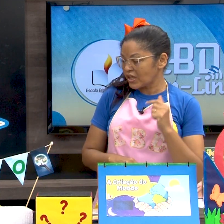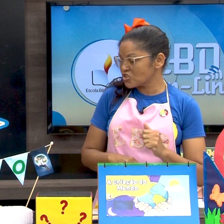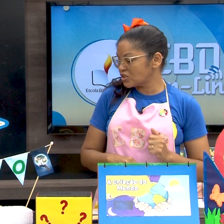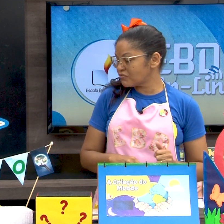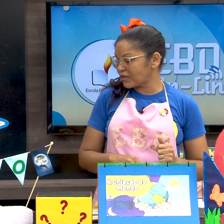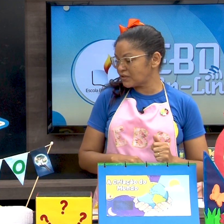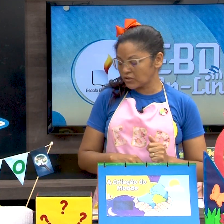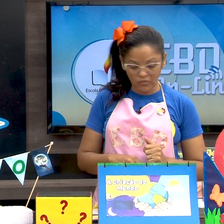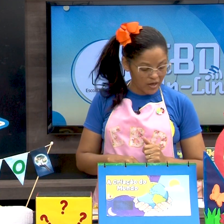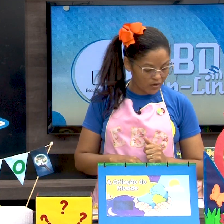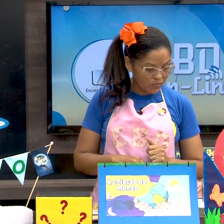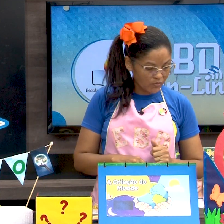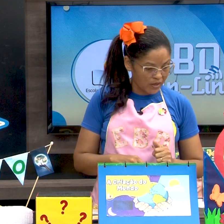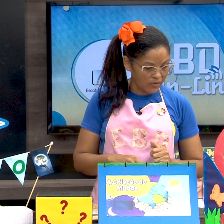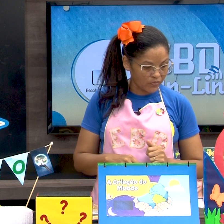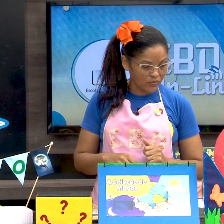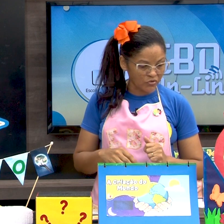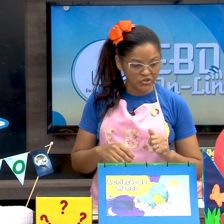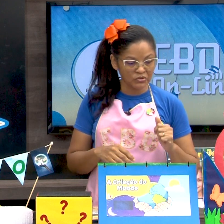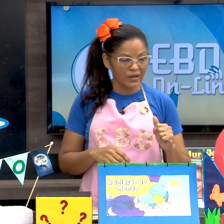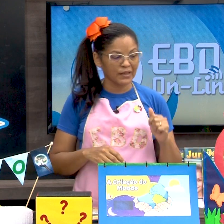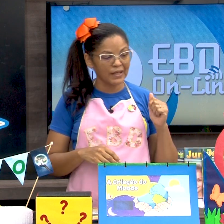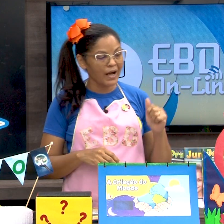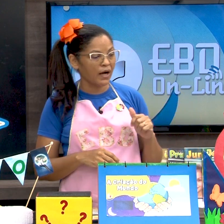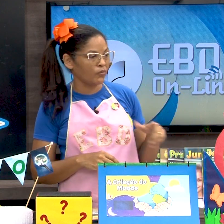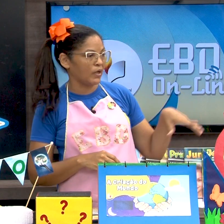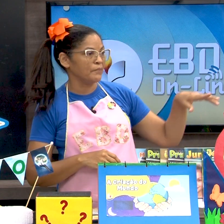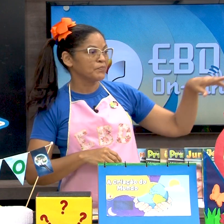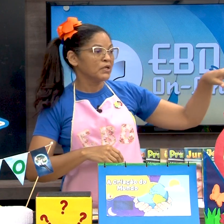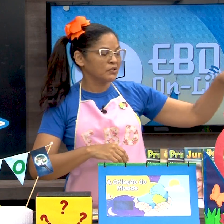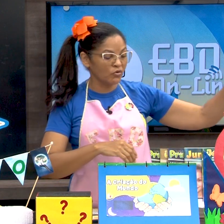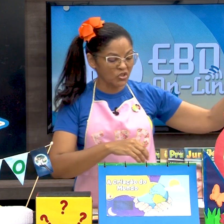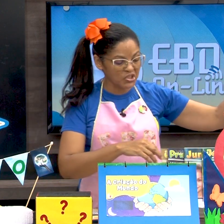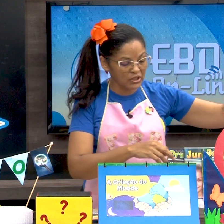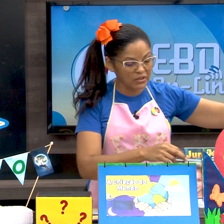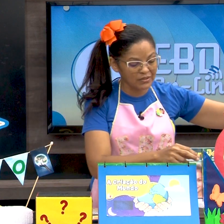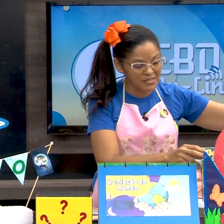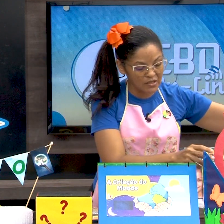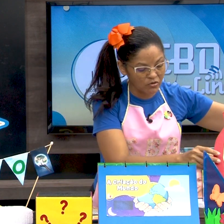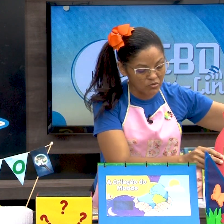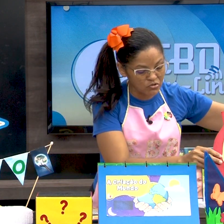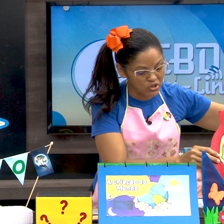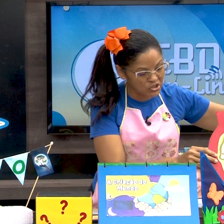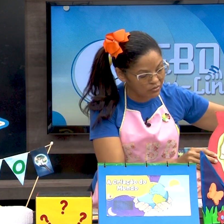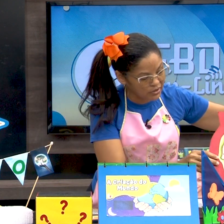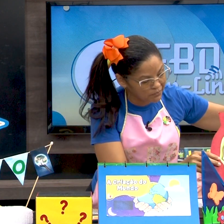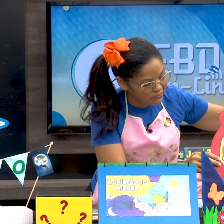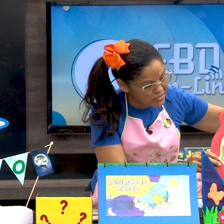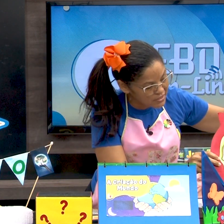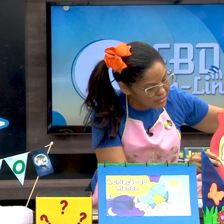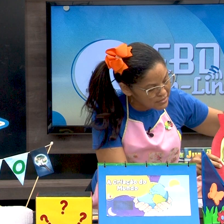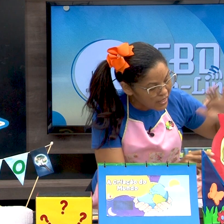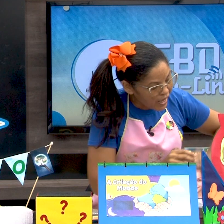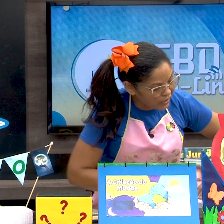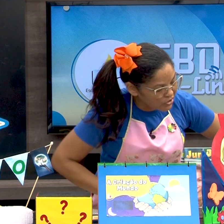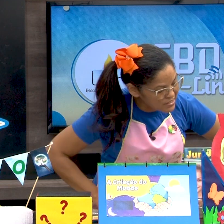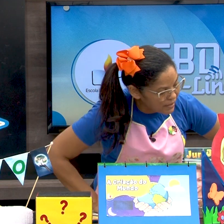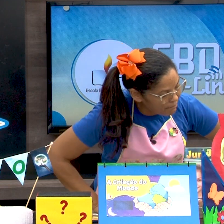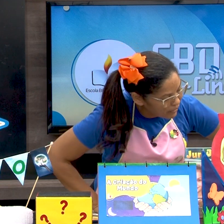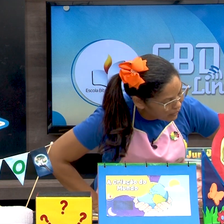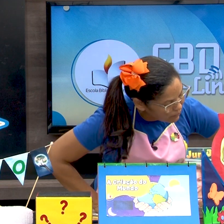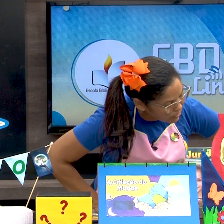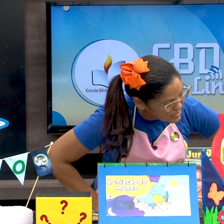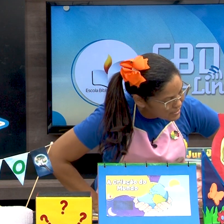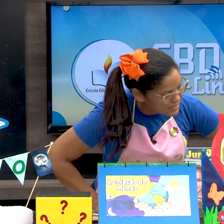que a gente vai dando ao ao continuar da aula então eu gostaria de trazer como sugestão aqui para vocês a